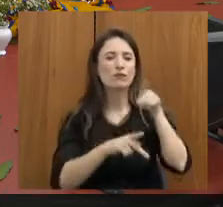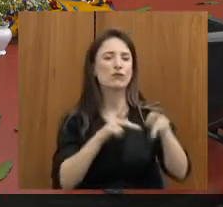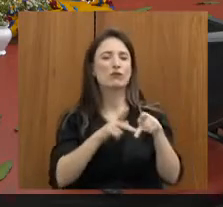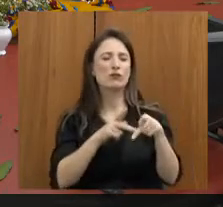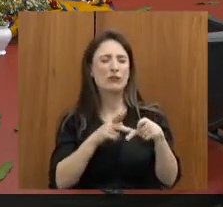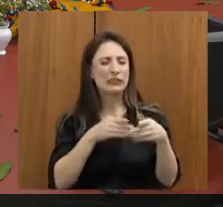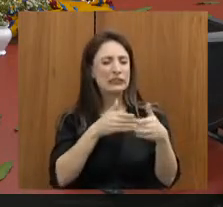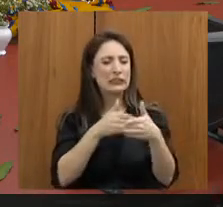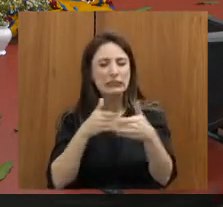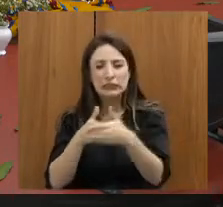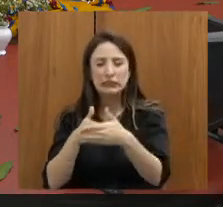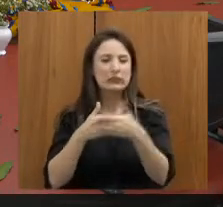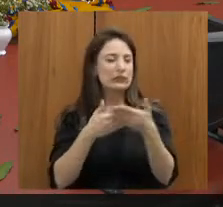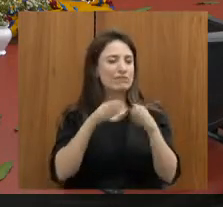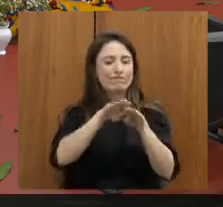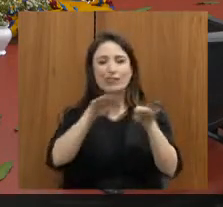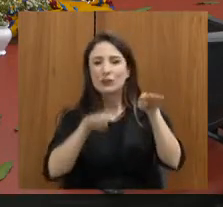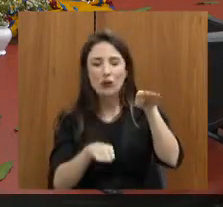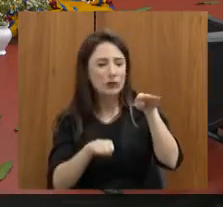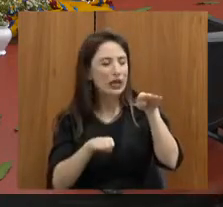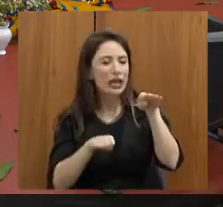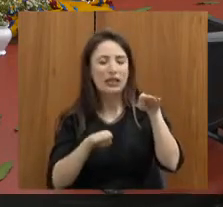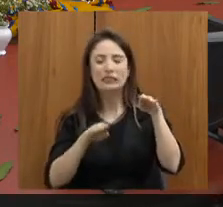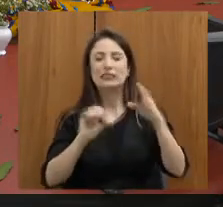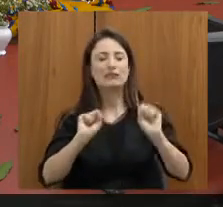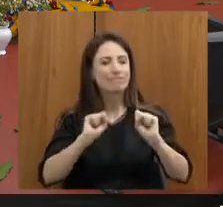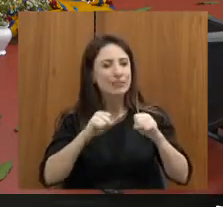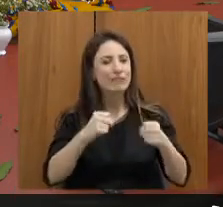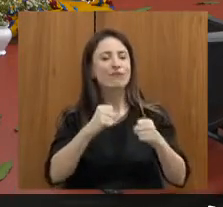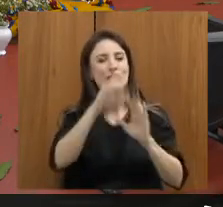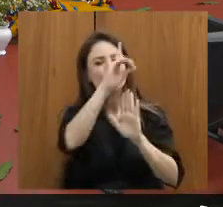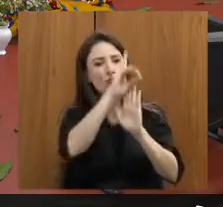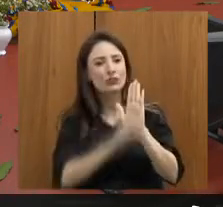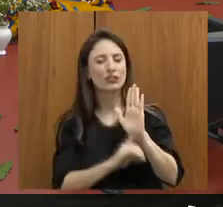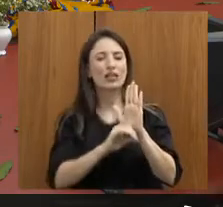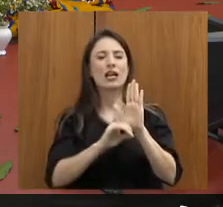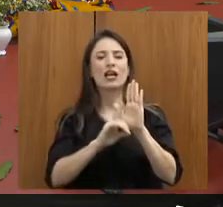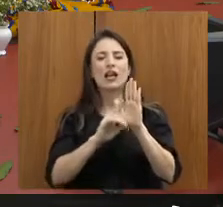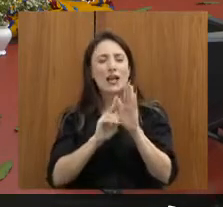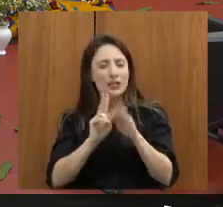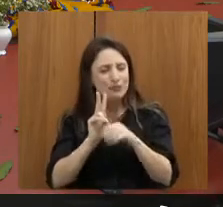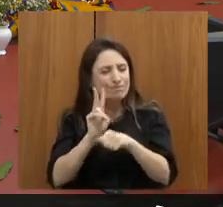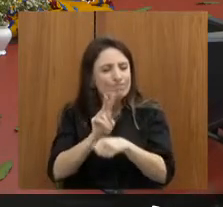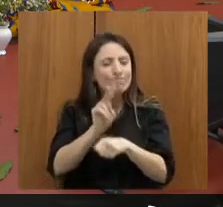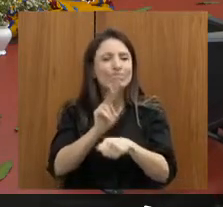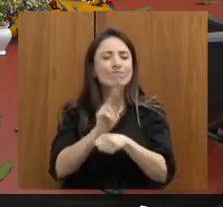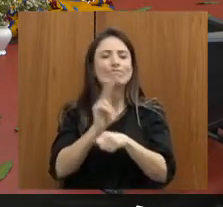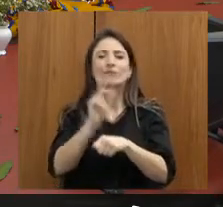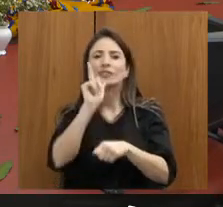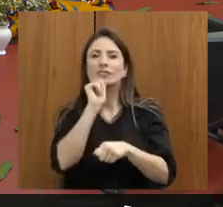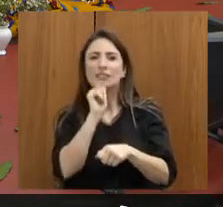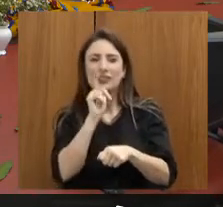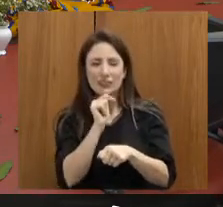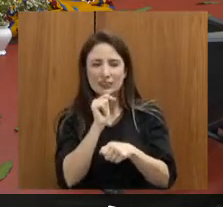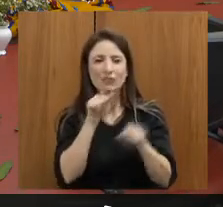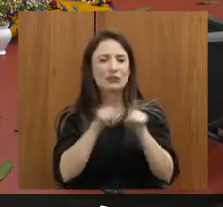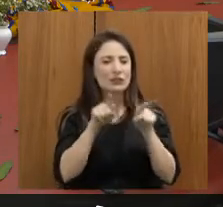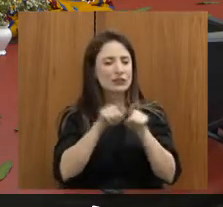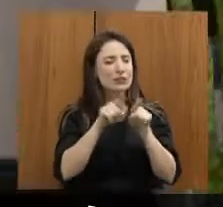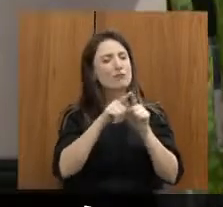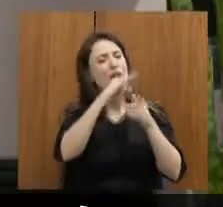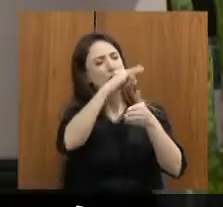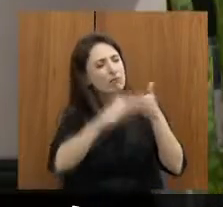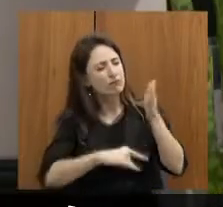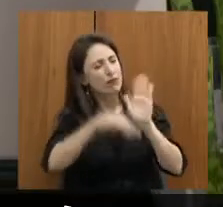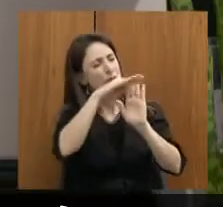defesa de direitos como segurança hídrica e alimentar reconhecimento e regularização fundiária dos